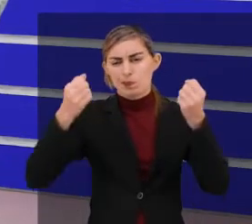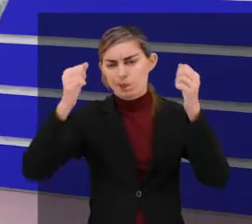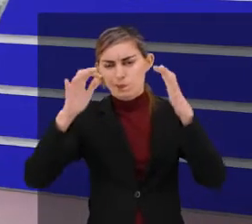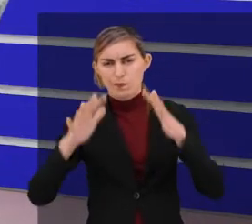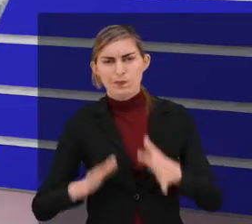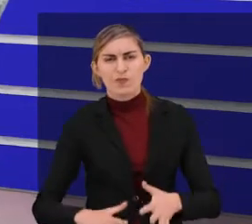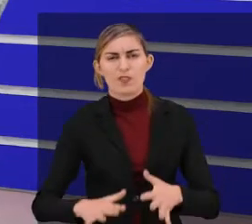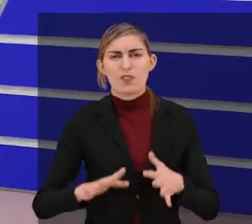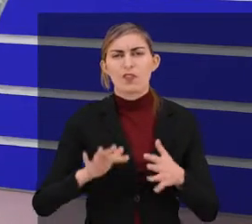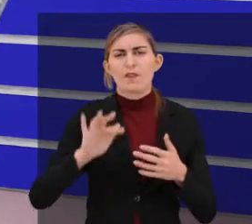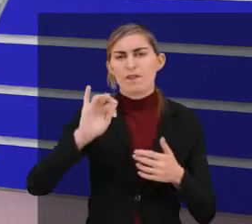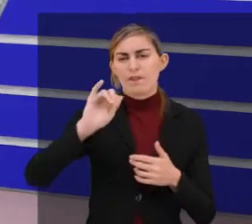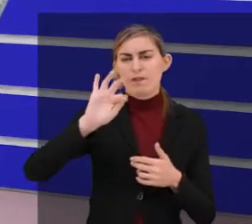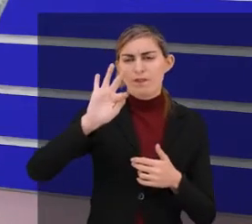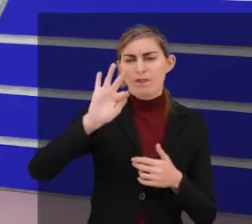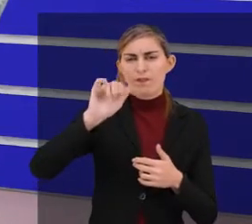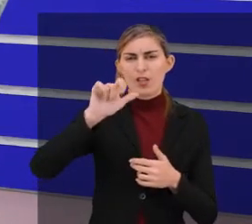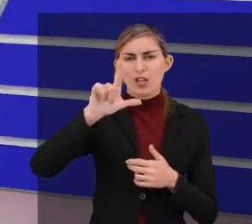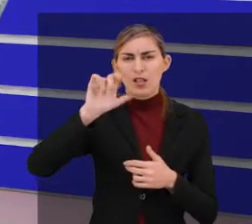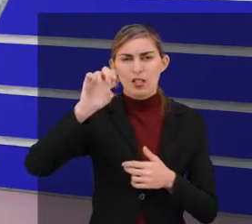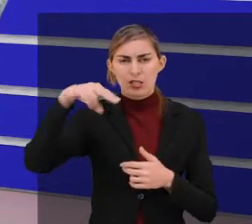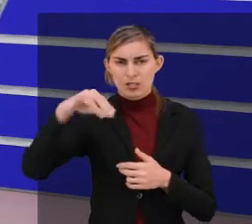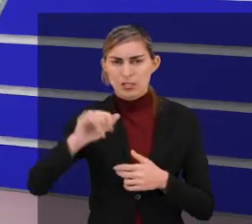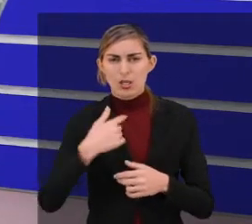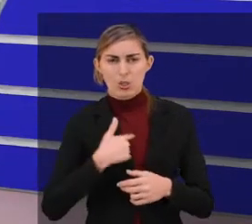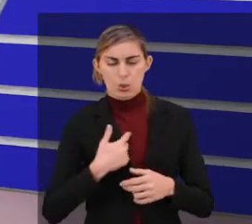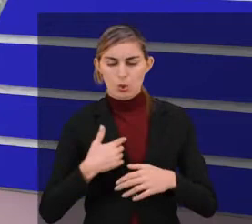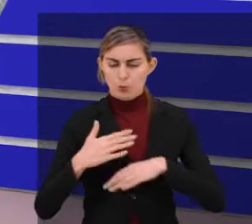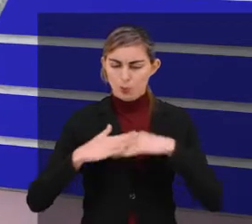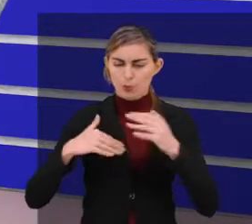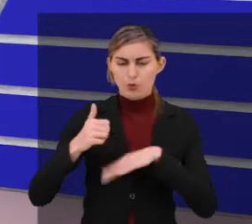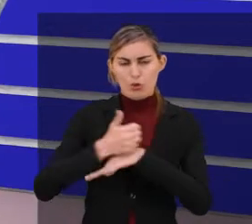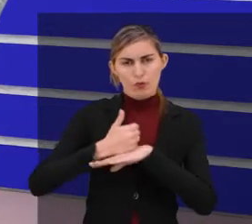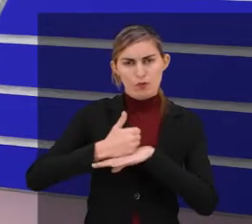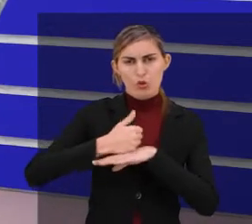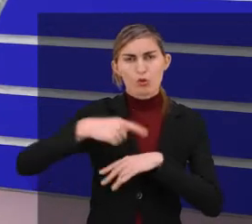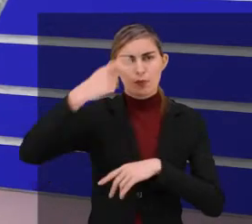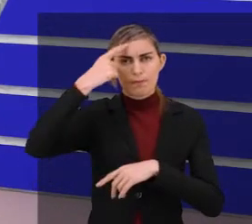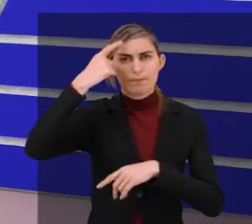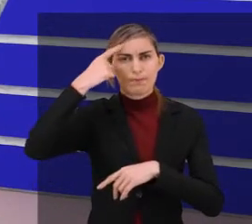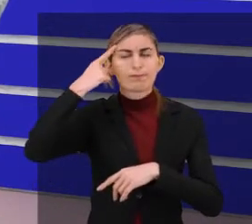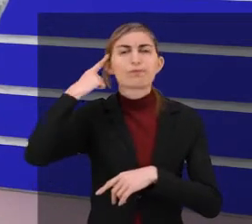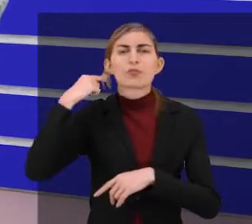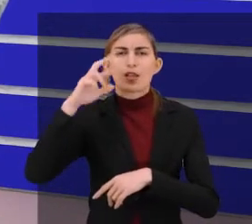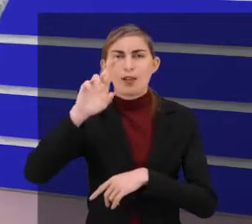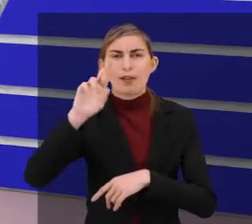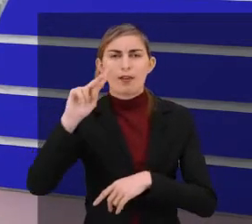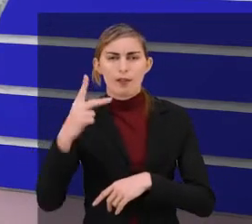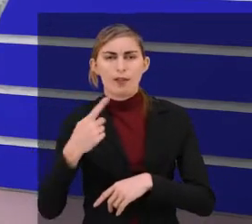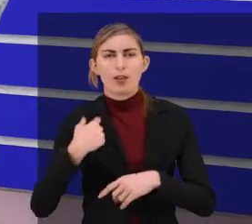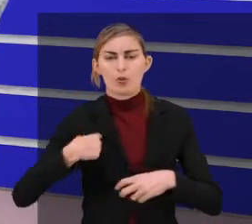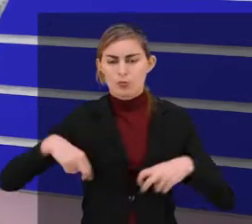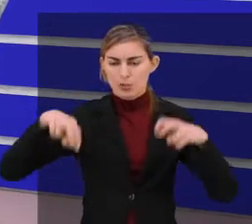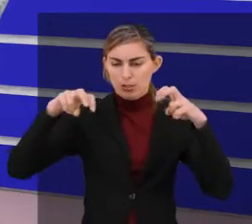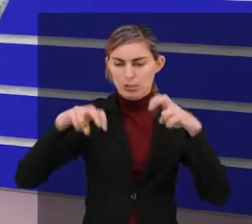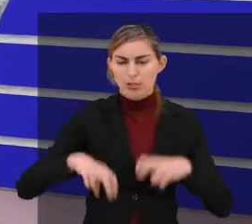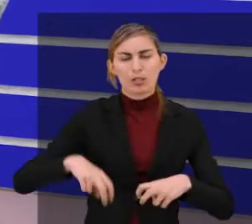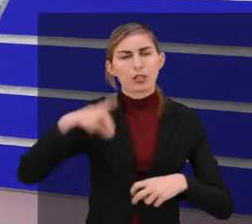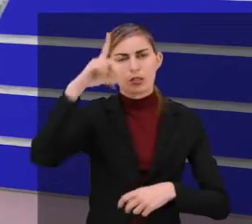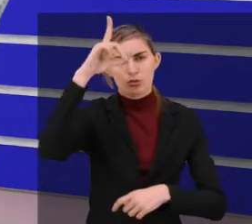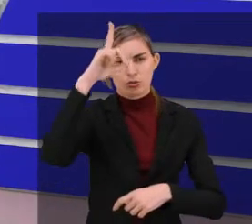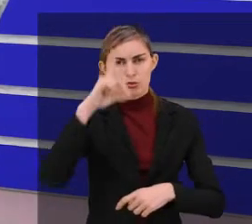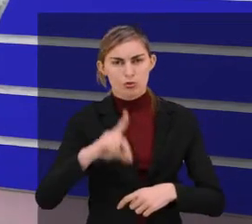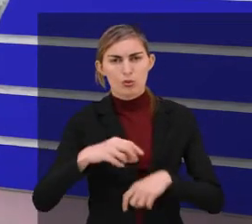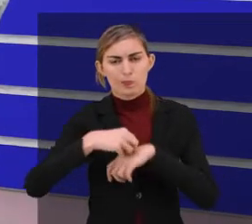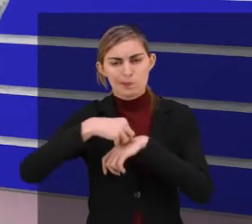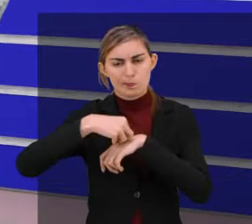falência. Então, como profissional de RH, com consciência, eu sentei com a